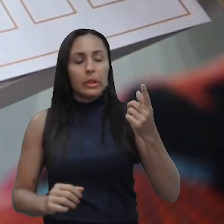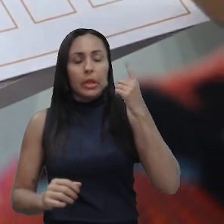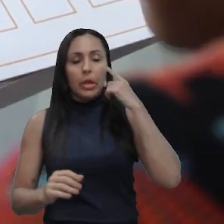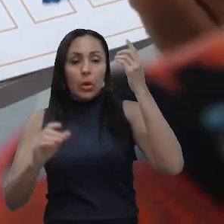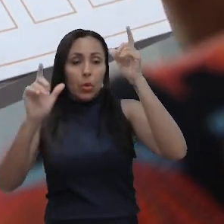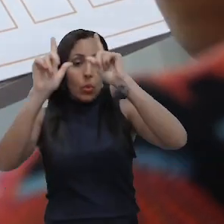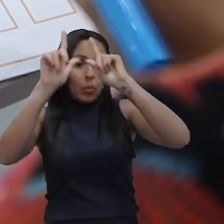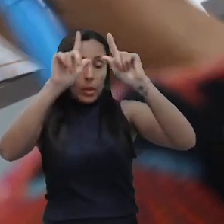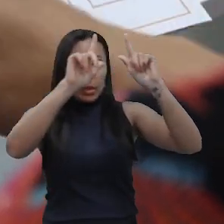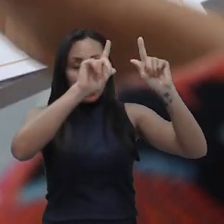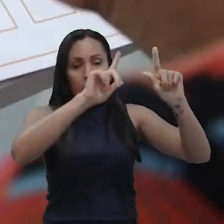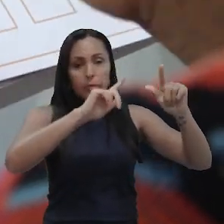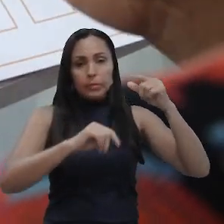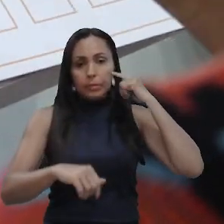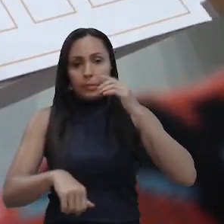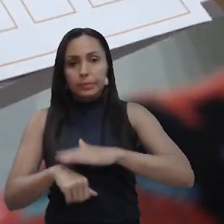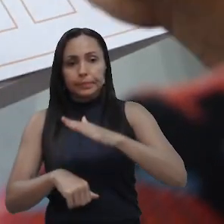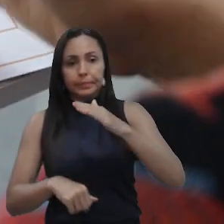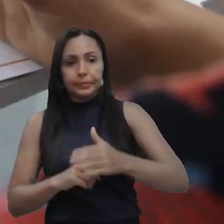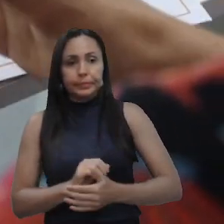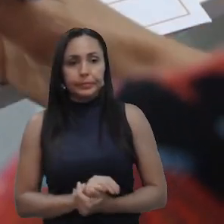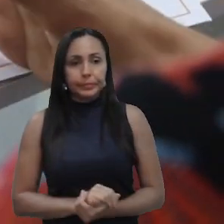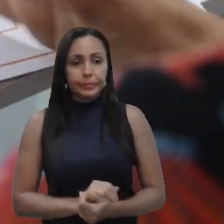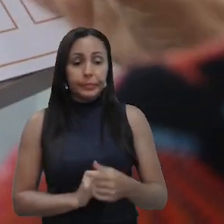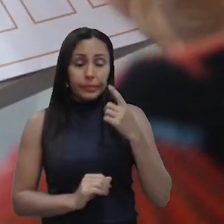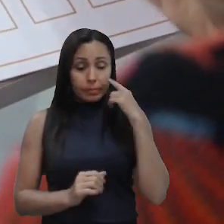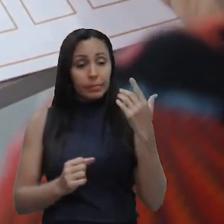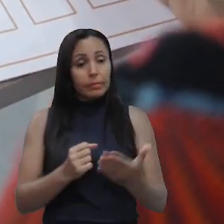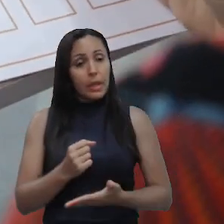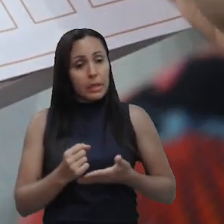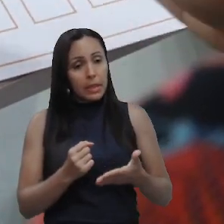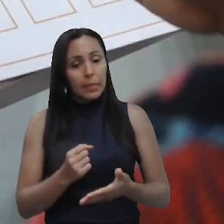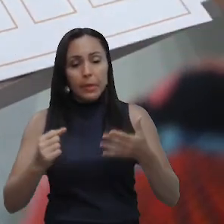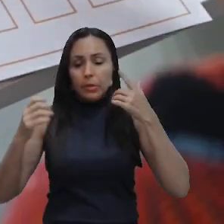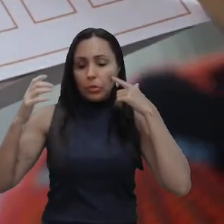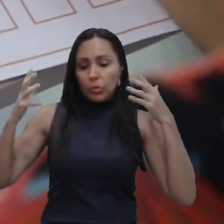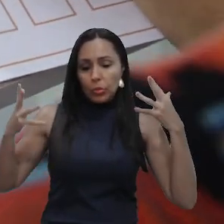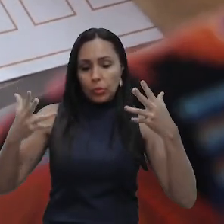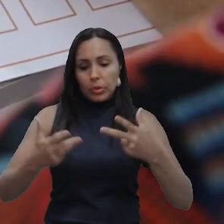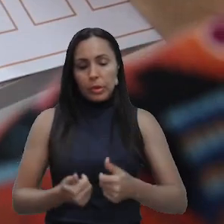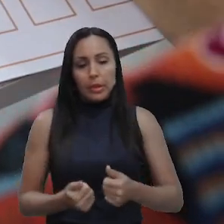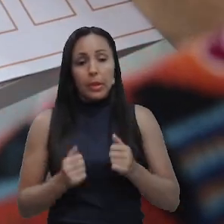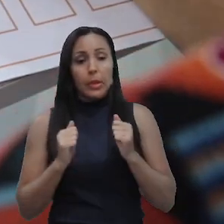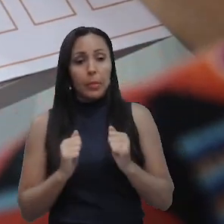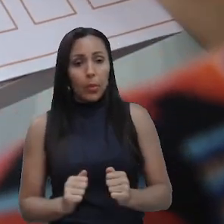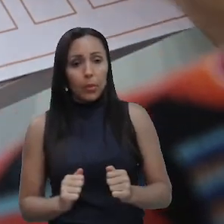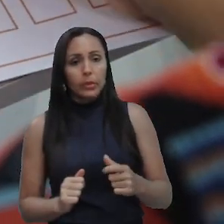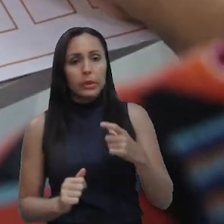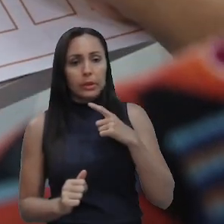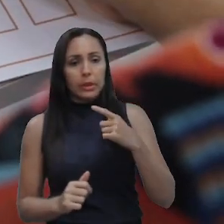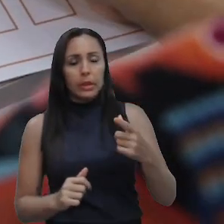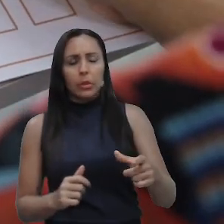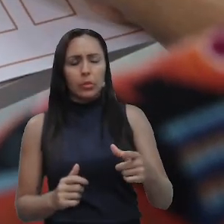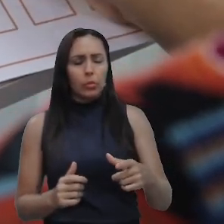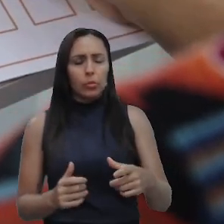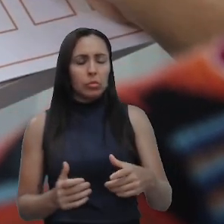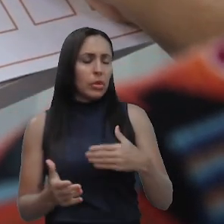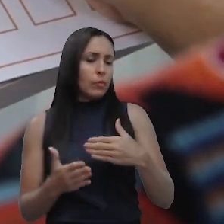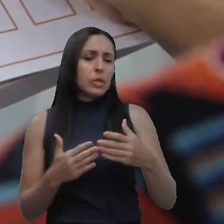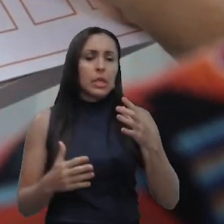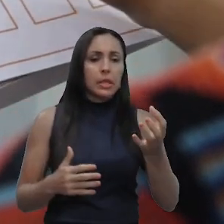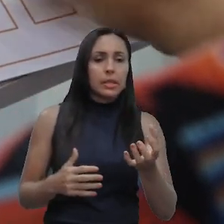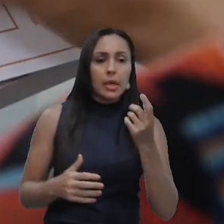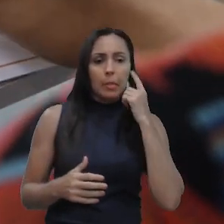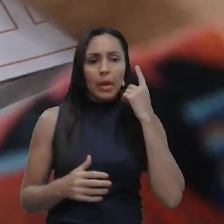menor. Ele vai ser basicamente todos esses quadradinhos que podem ter a dimensão que você quiser, mais x